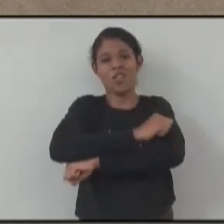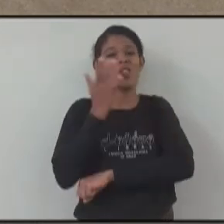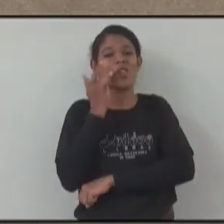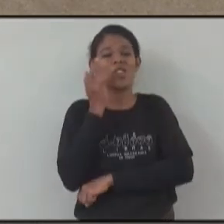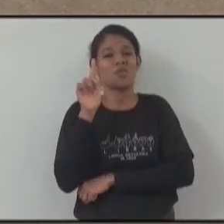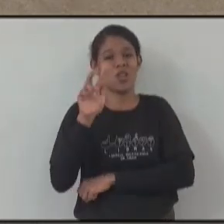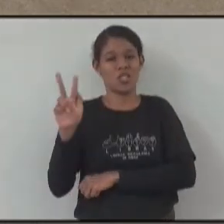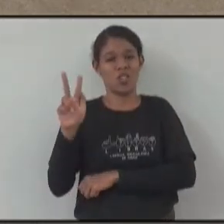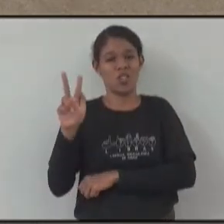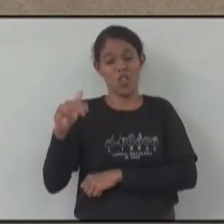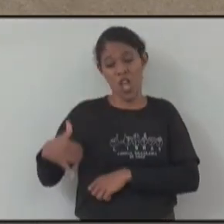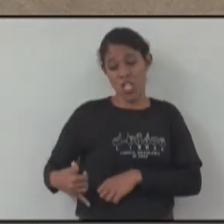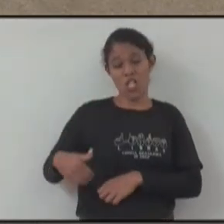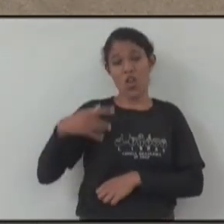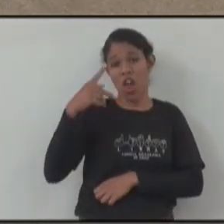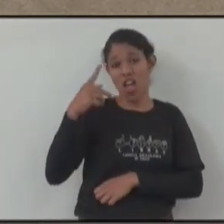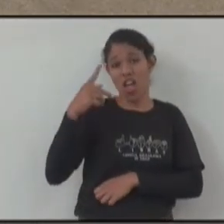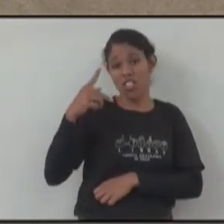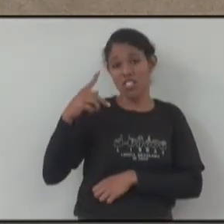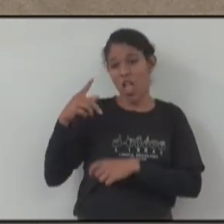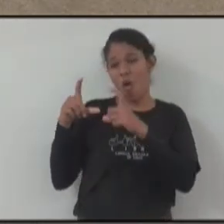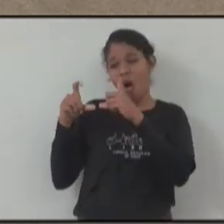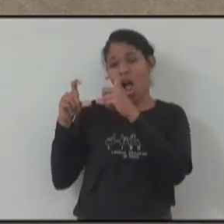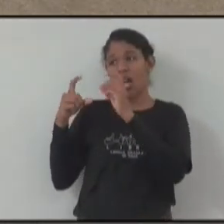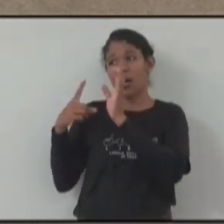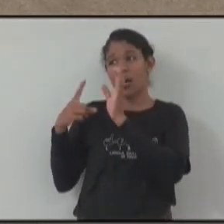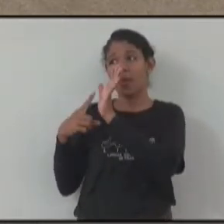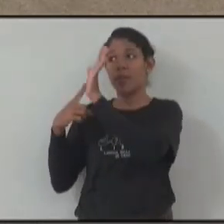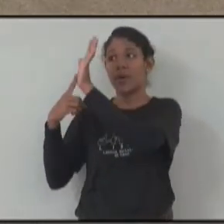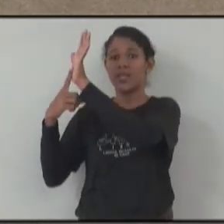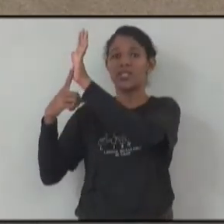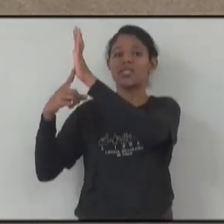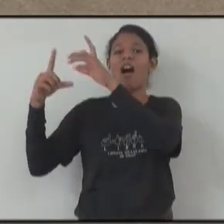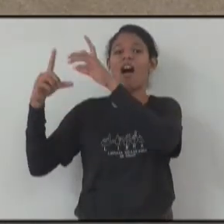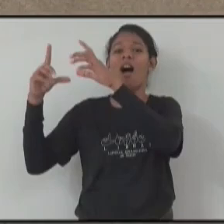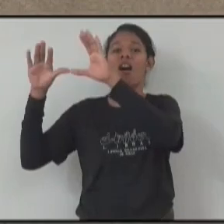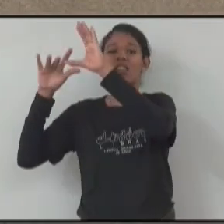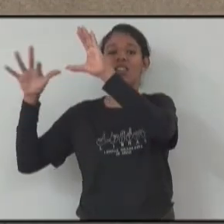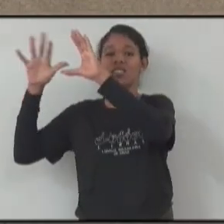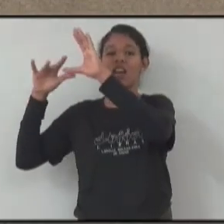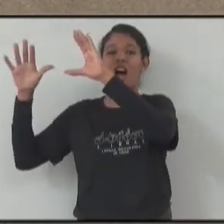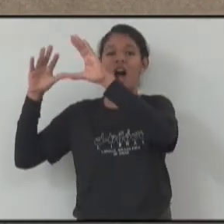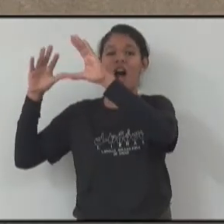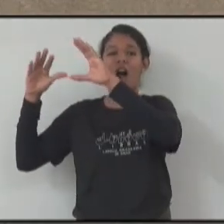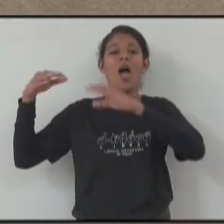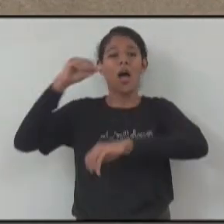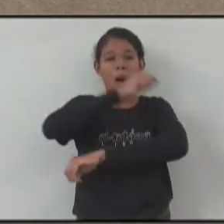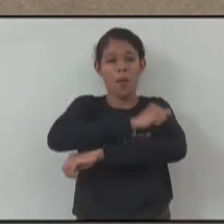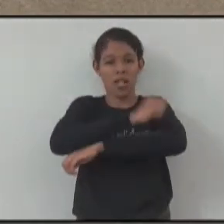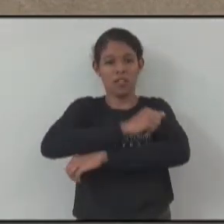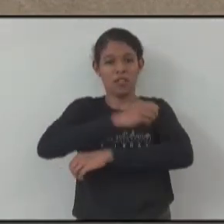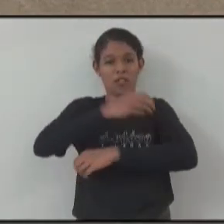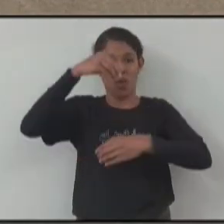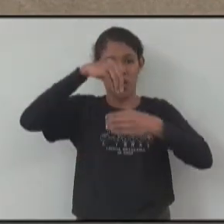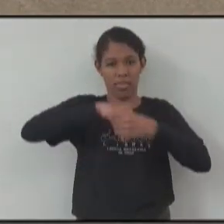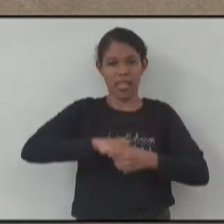do seu celular na imagem que aparece no canto da tela. Lá na plataforma você terá